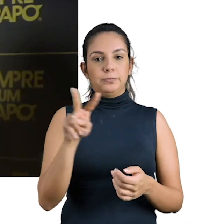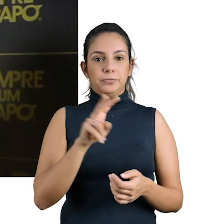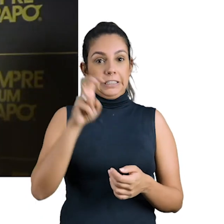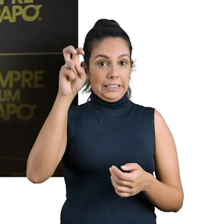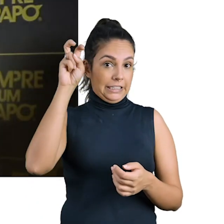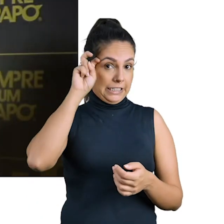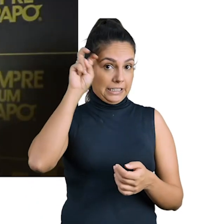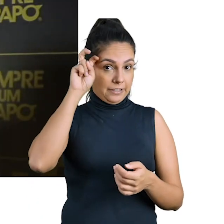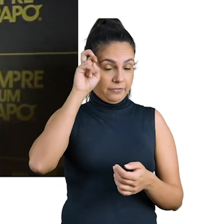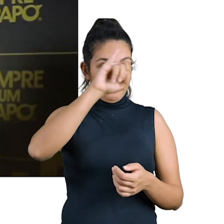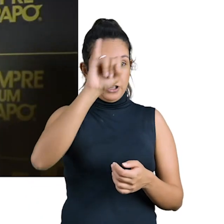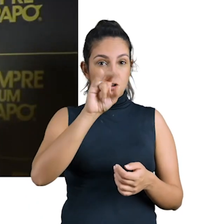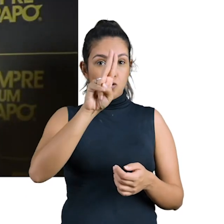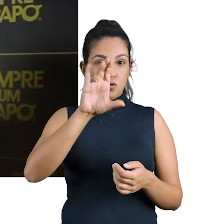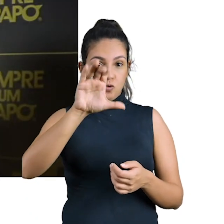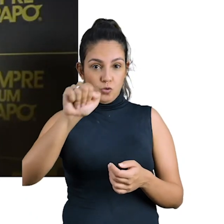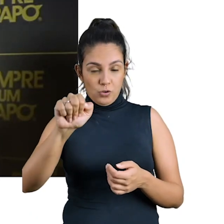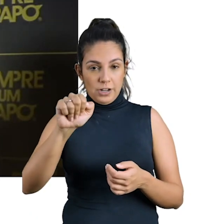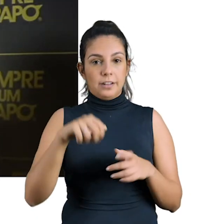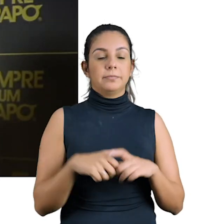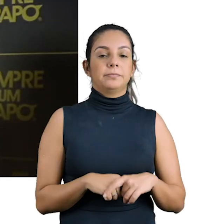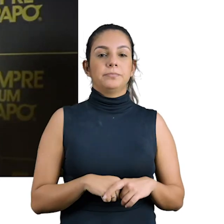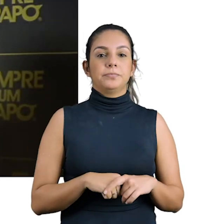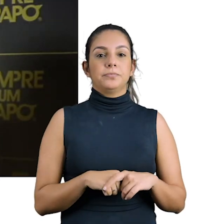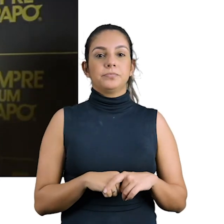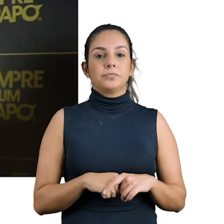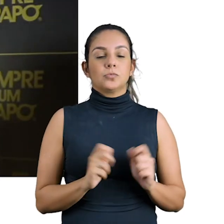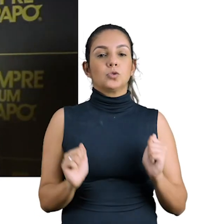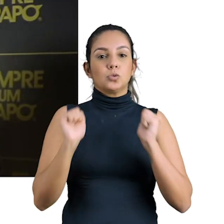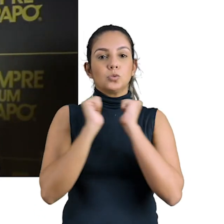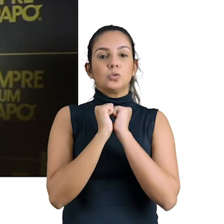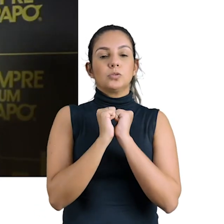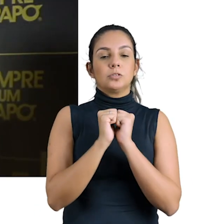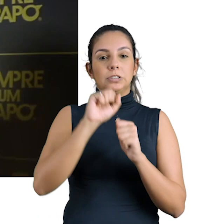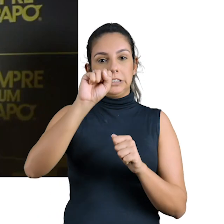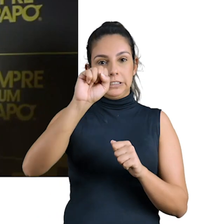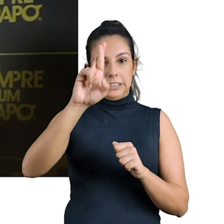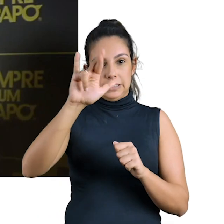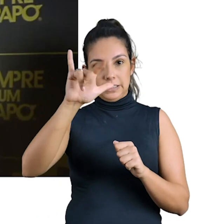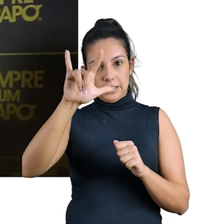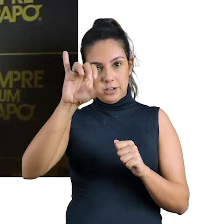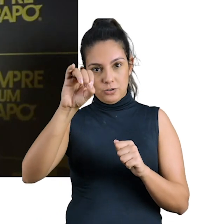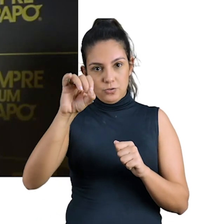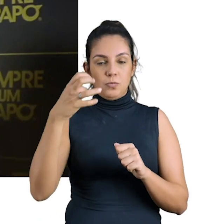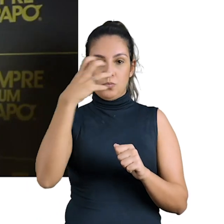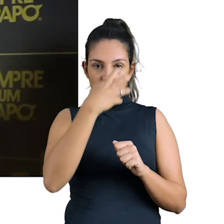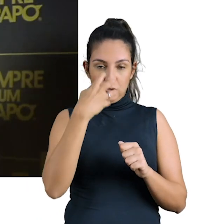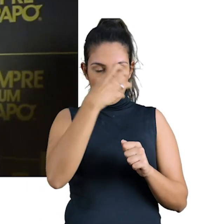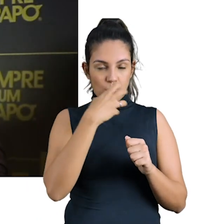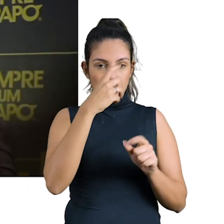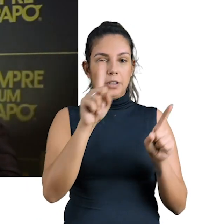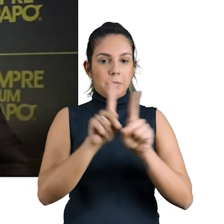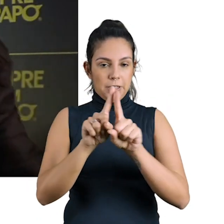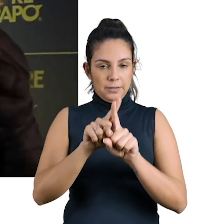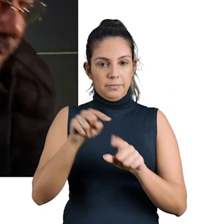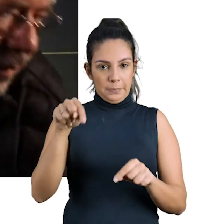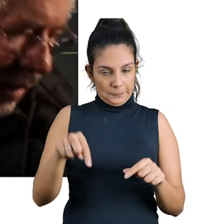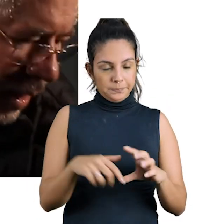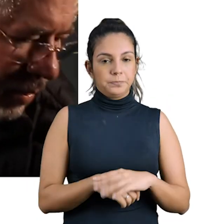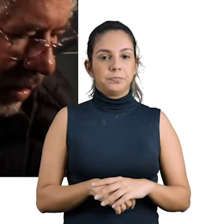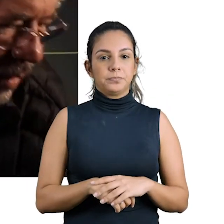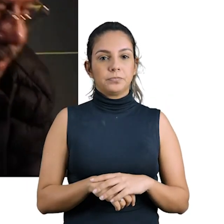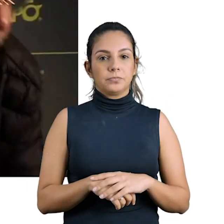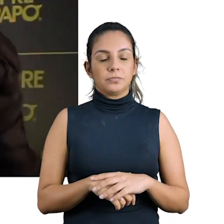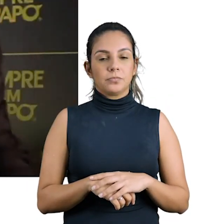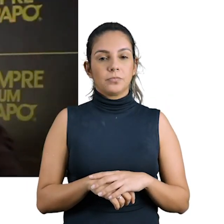E quinta-feira, Juca Kfouri e Sérgio Santos, o músico Sérgio Santos, também aqui.